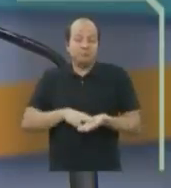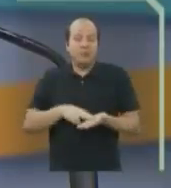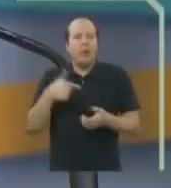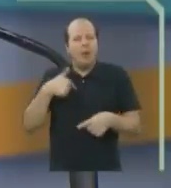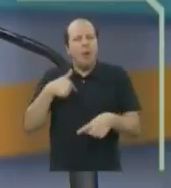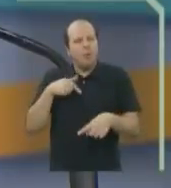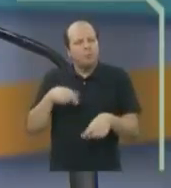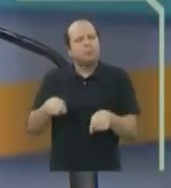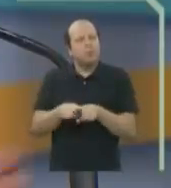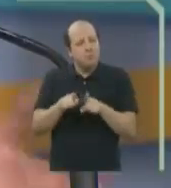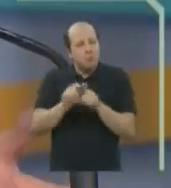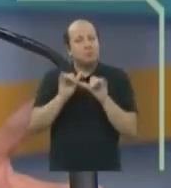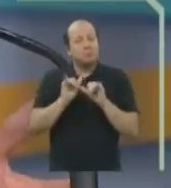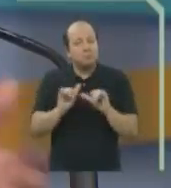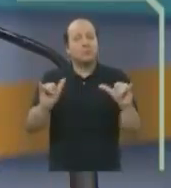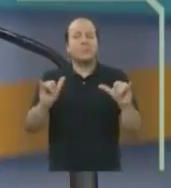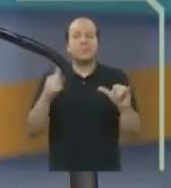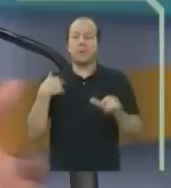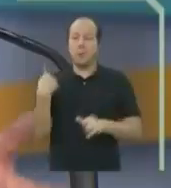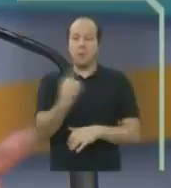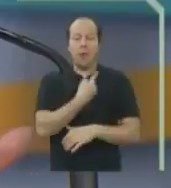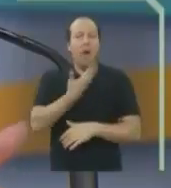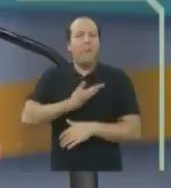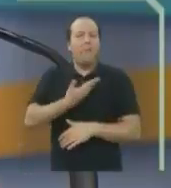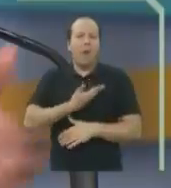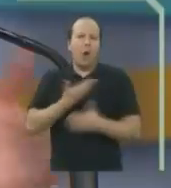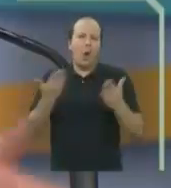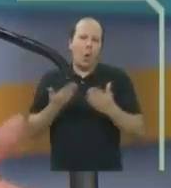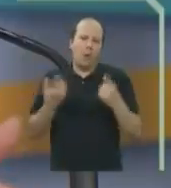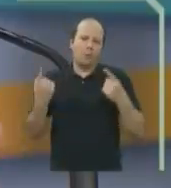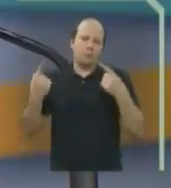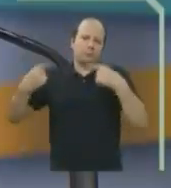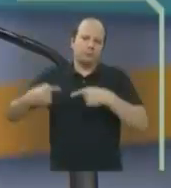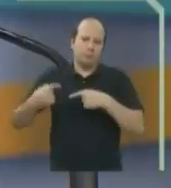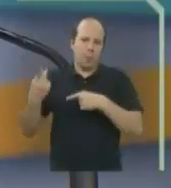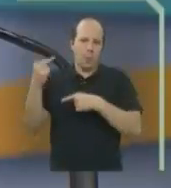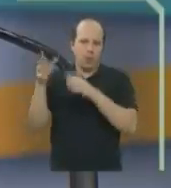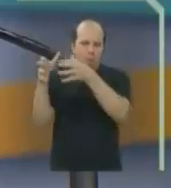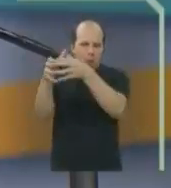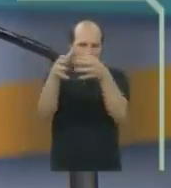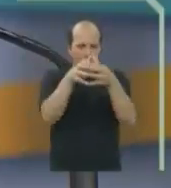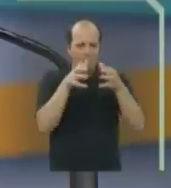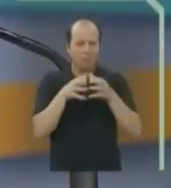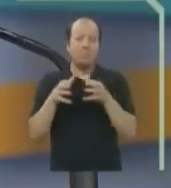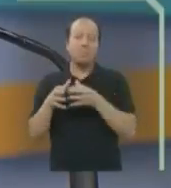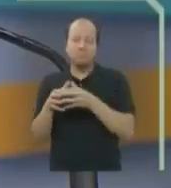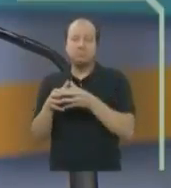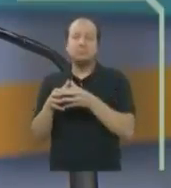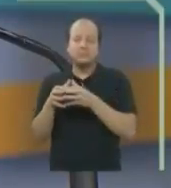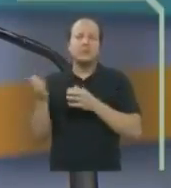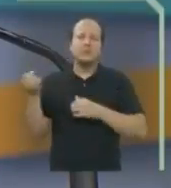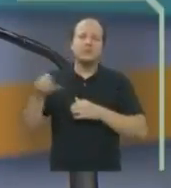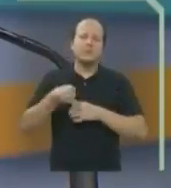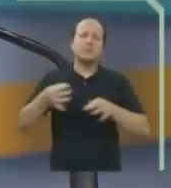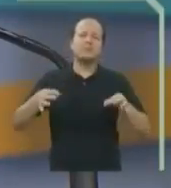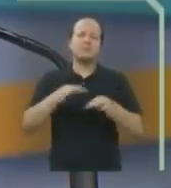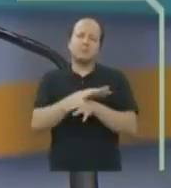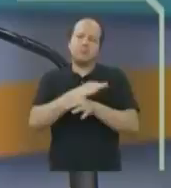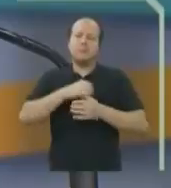aposto que os meus colegas, hoje adversários de diferentes partidos, serão